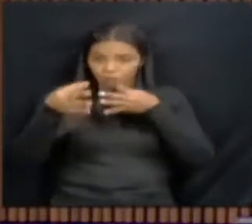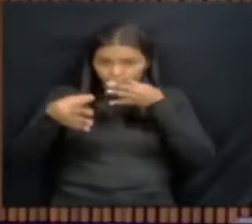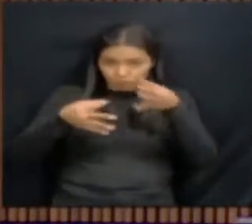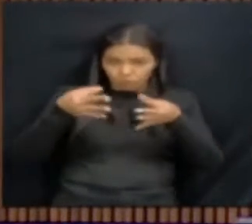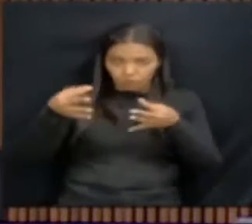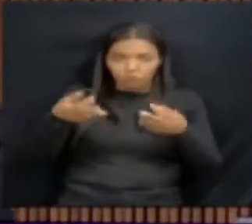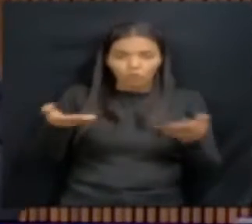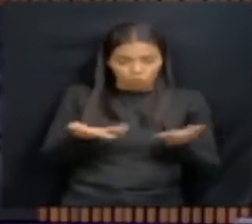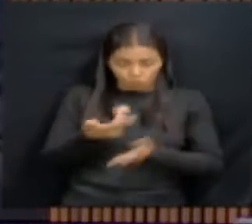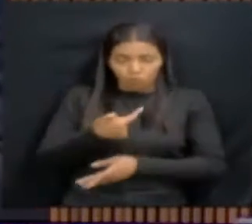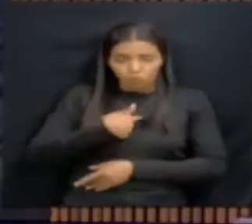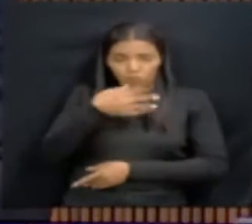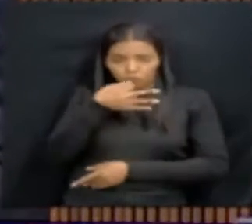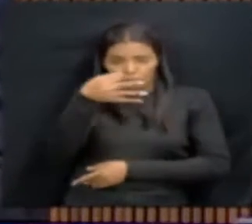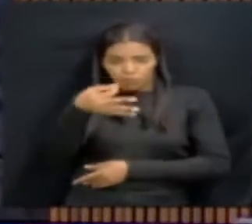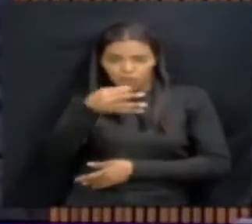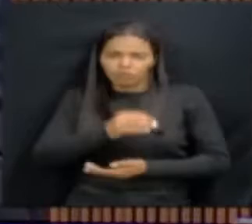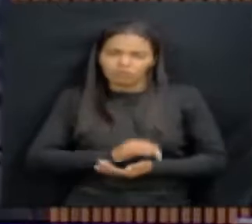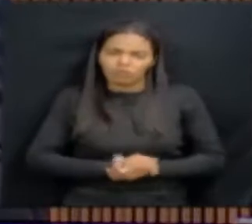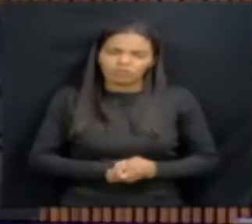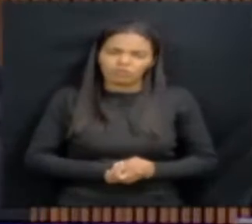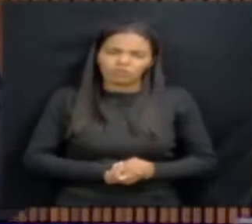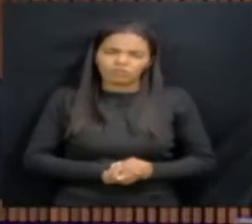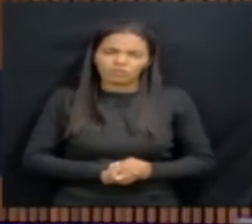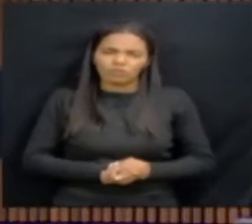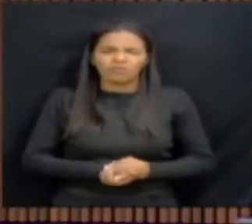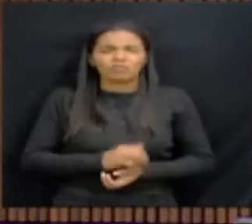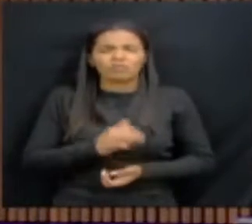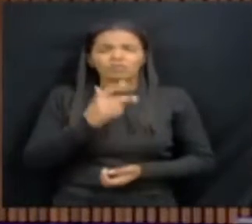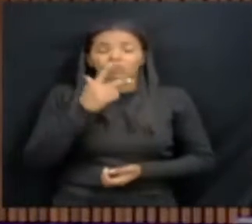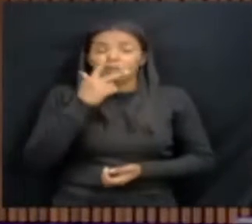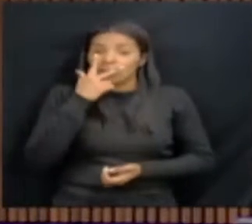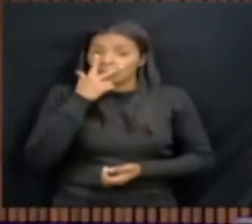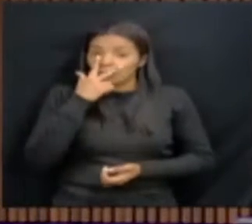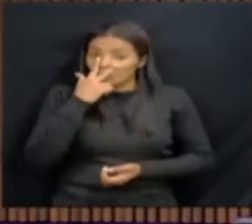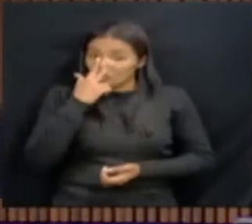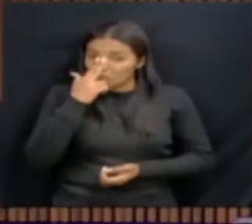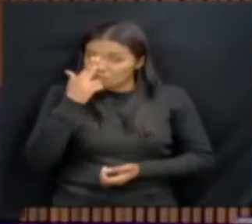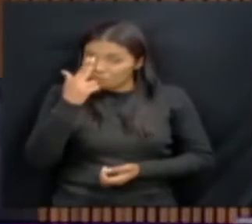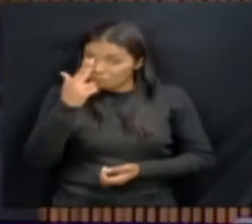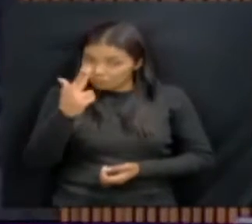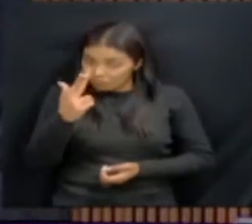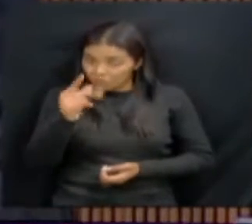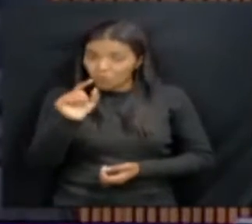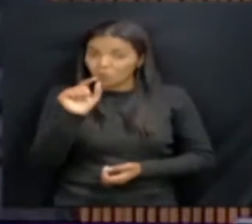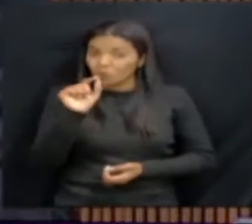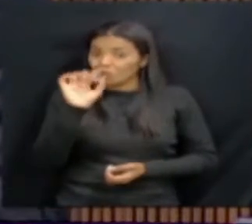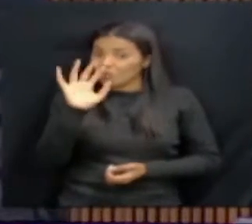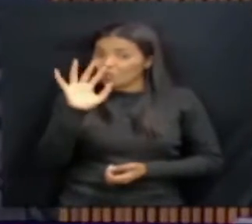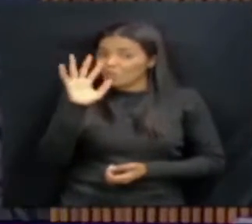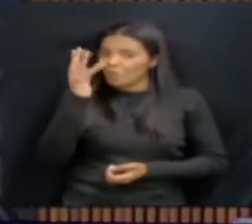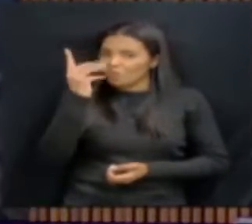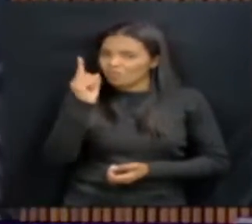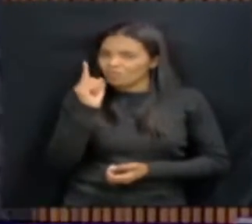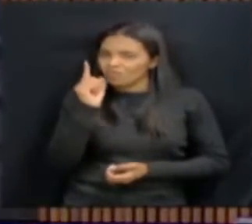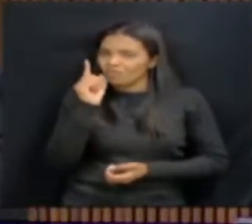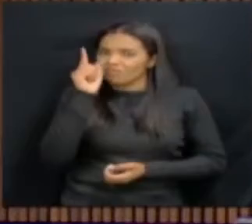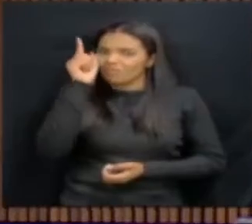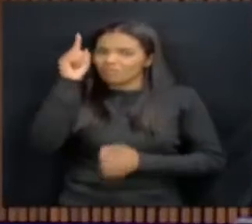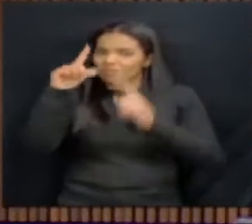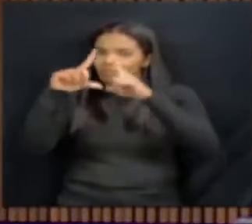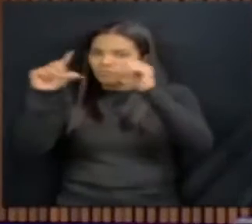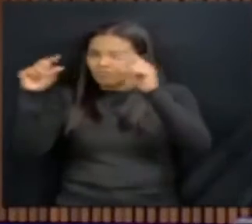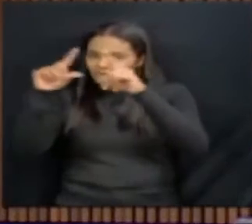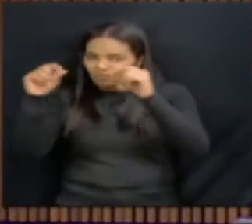opinião, presidente. Parece que os acontecimentos no governo federal, os acontecimentos